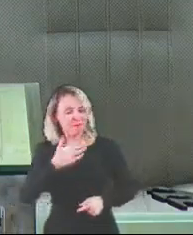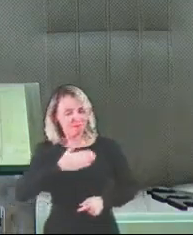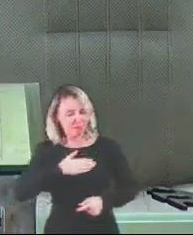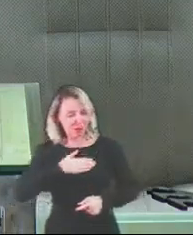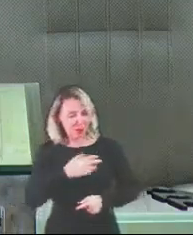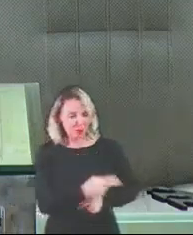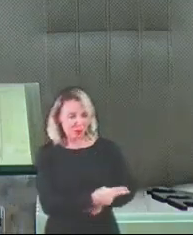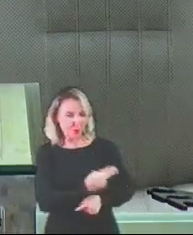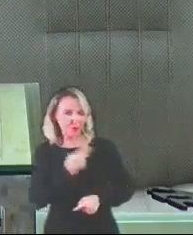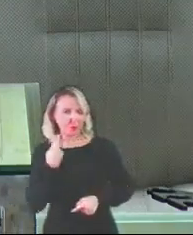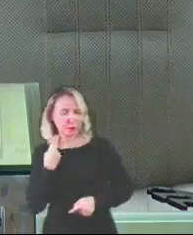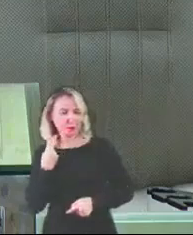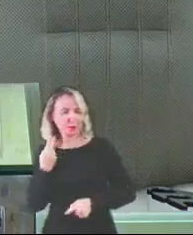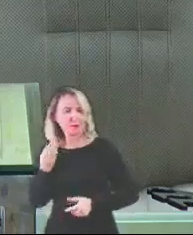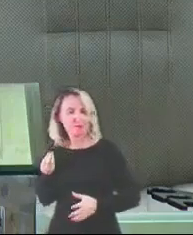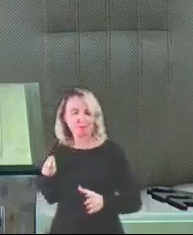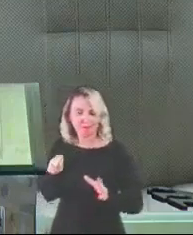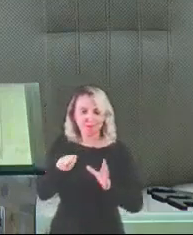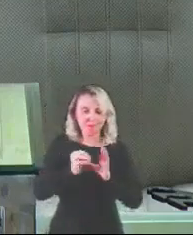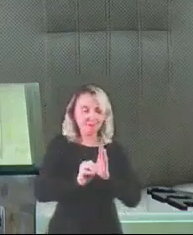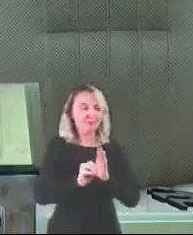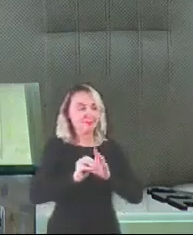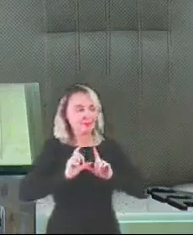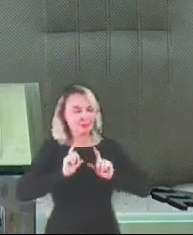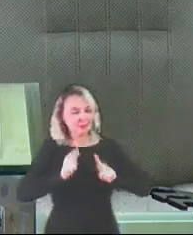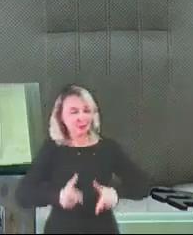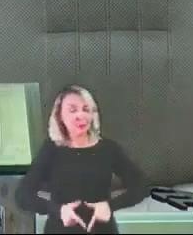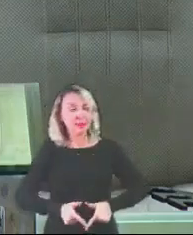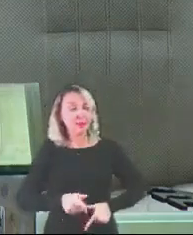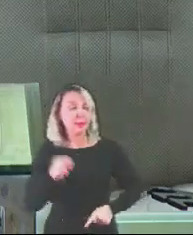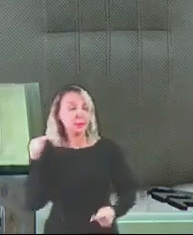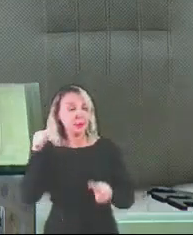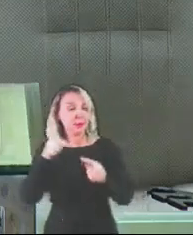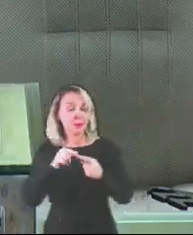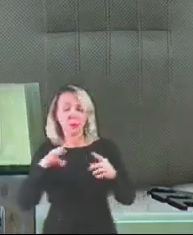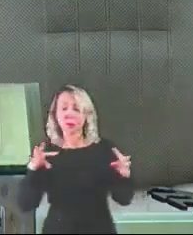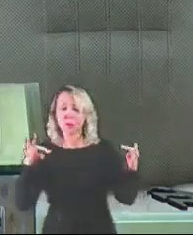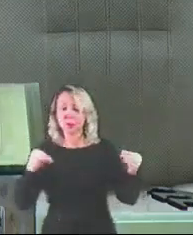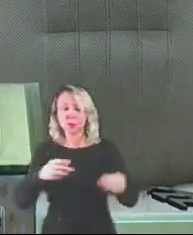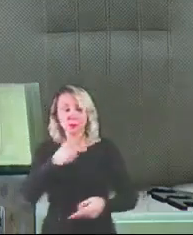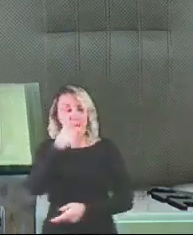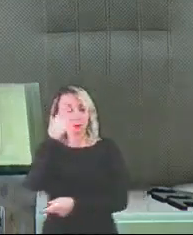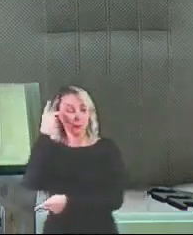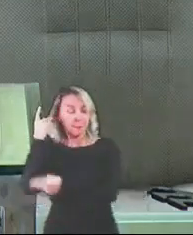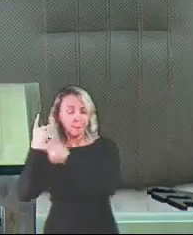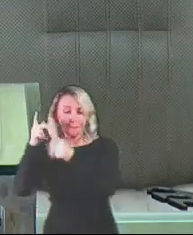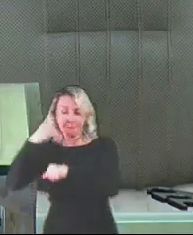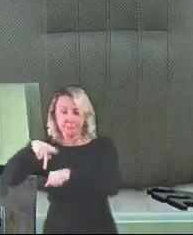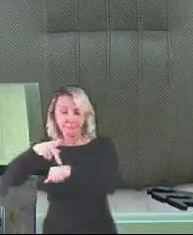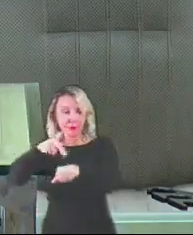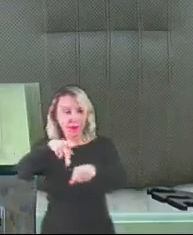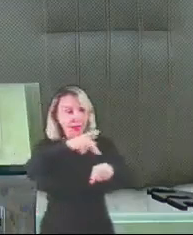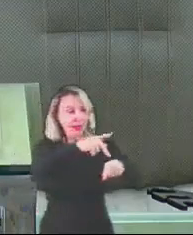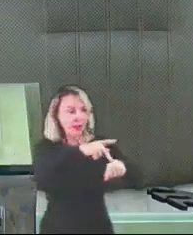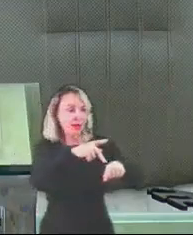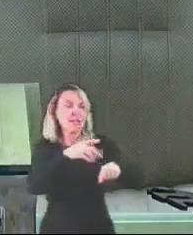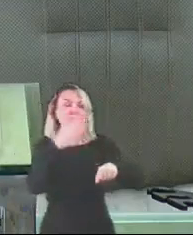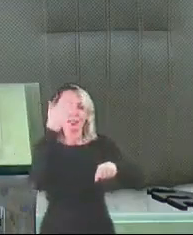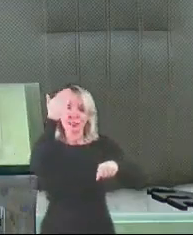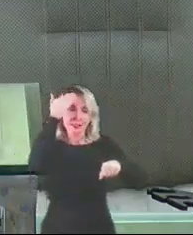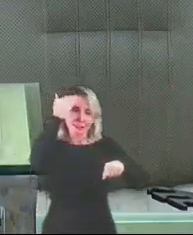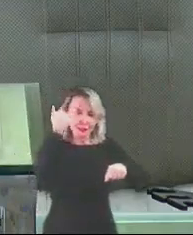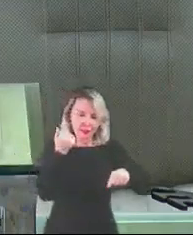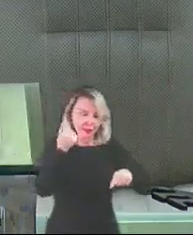de Israel, para que todas as nações da terra saibam que existe um Deus grande, poderoso e